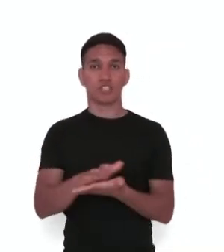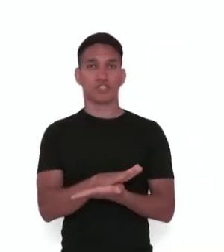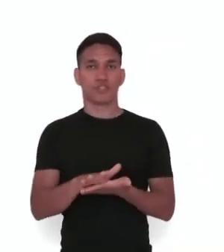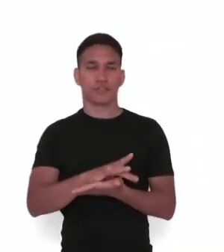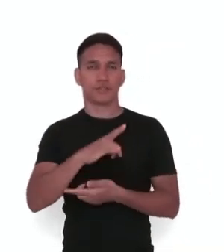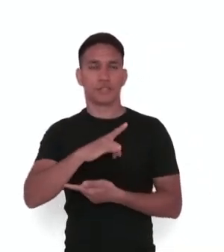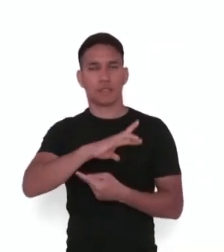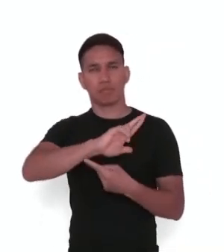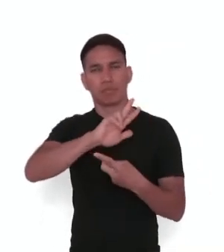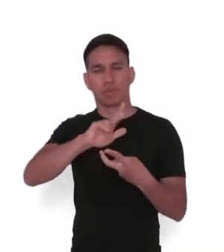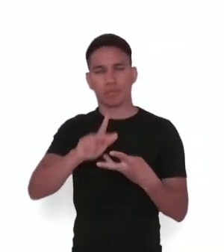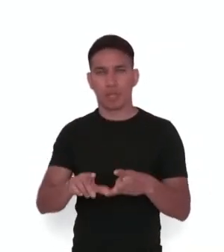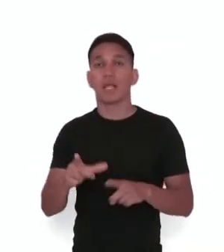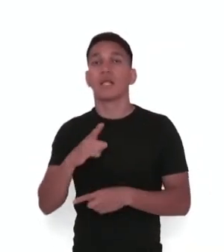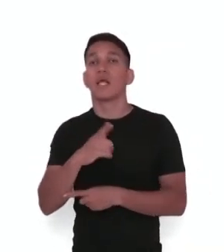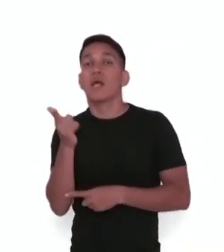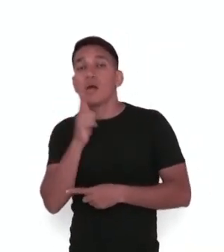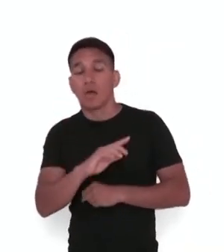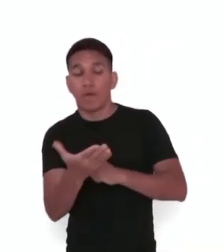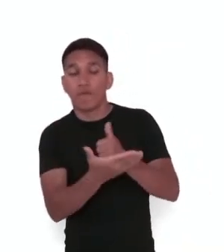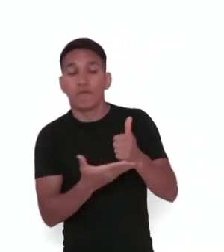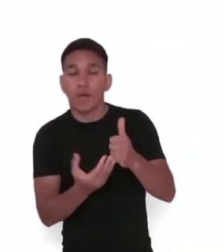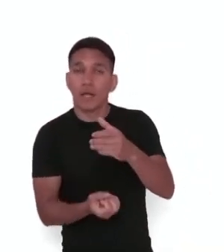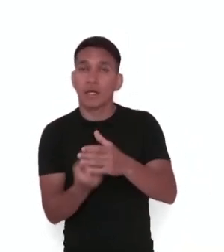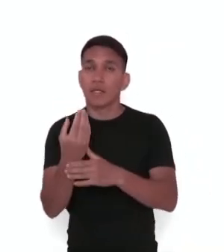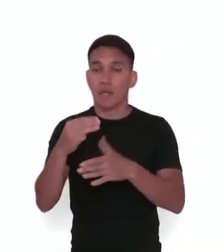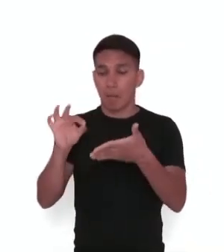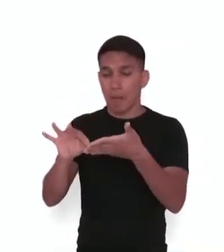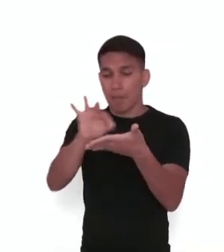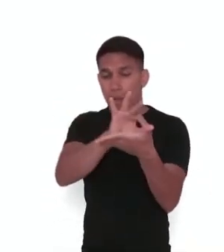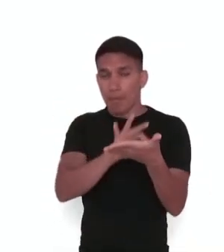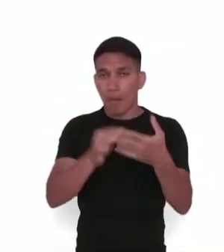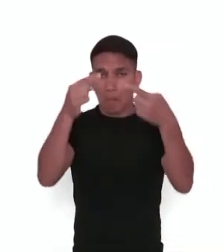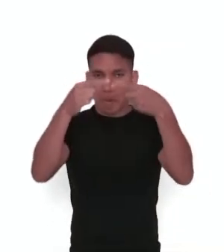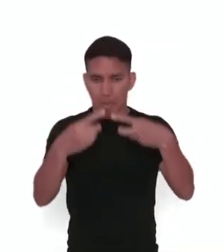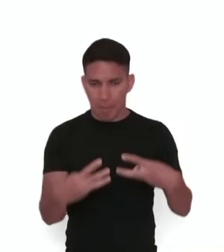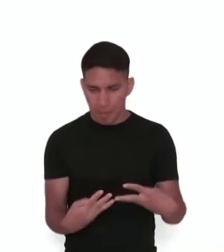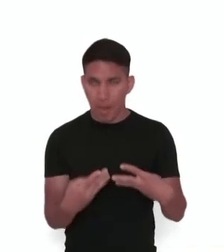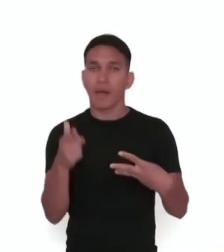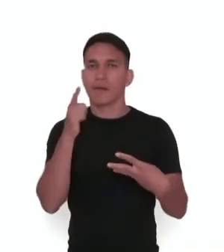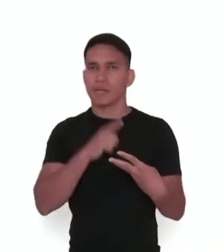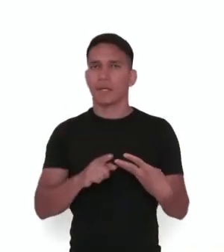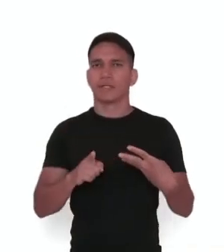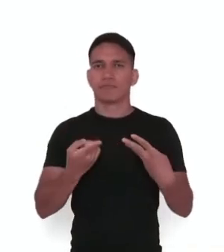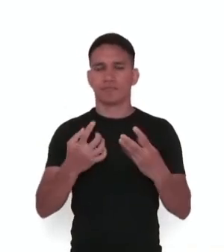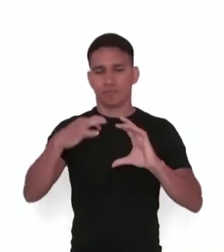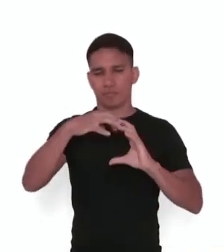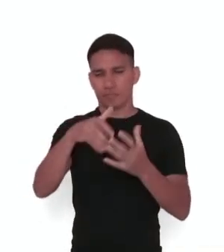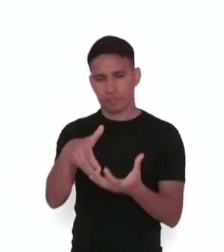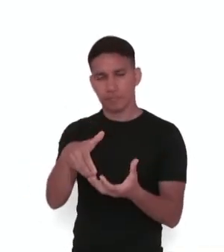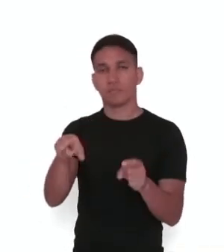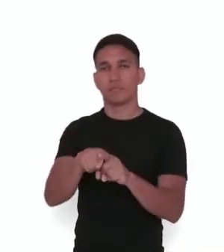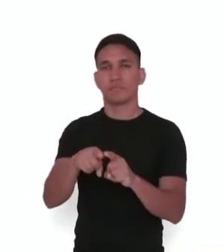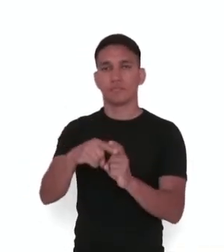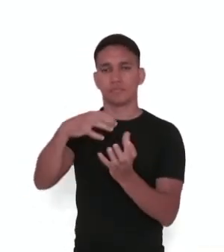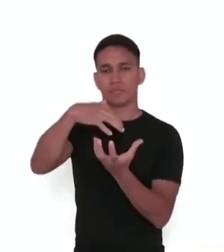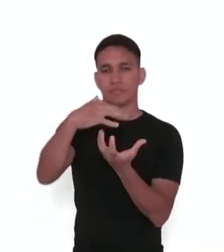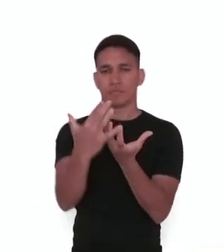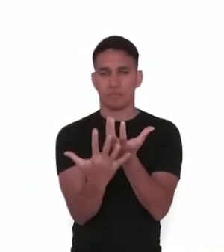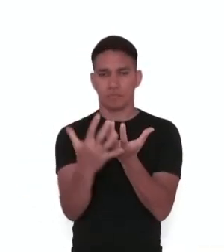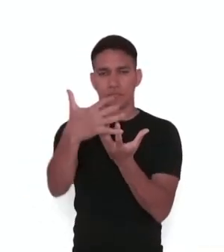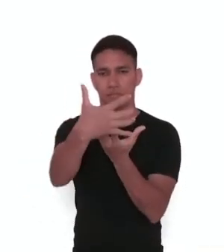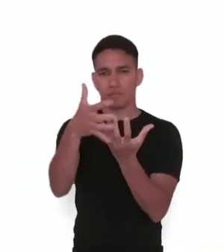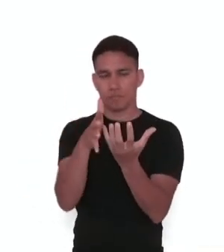Elas são a base para se criar um mapa numa rede sistemática de paralelos e meridianos. Será que elas representam